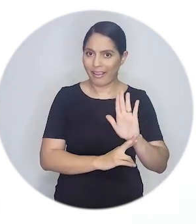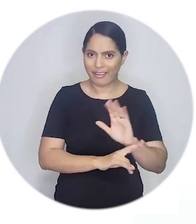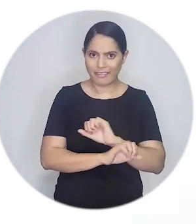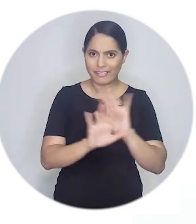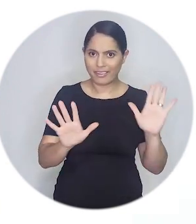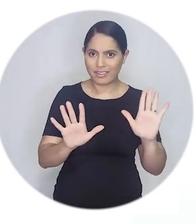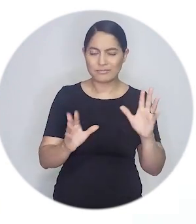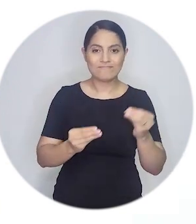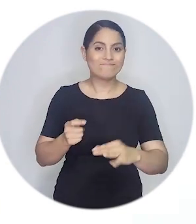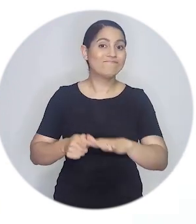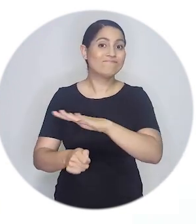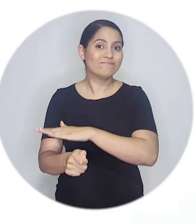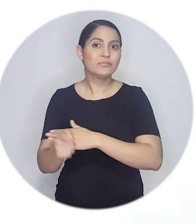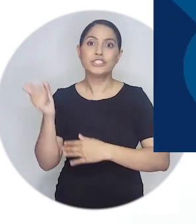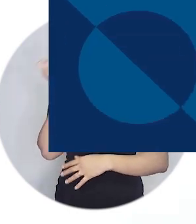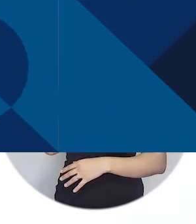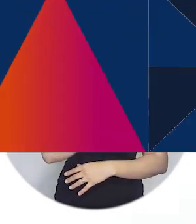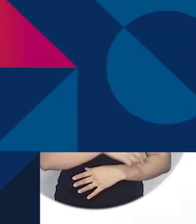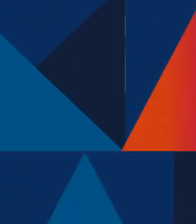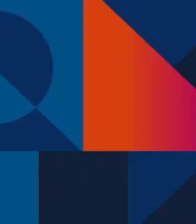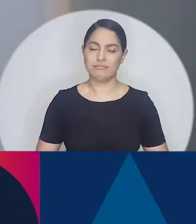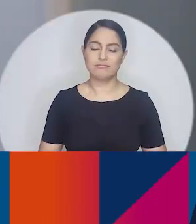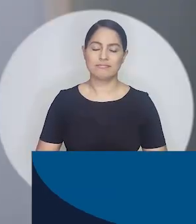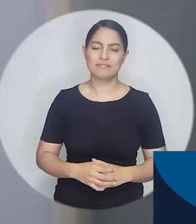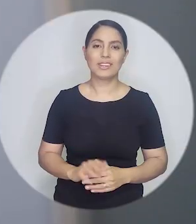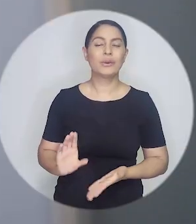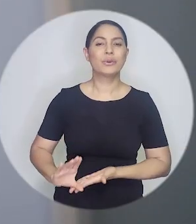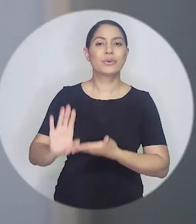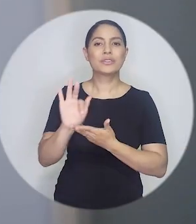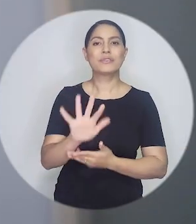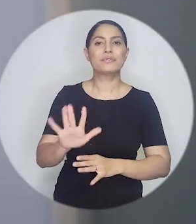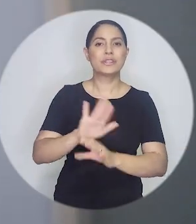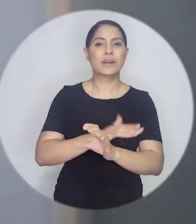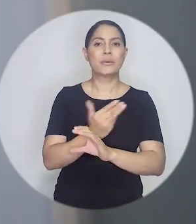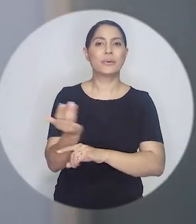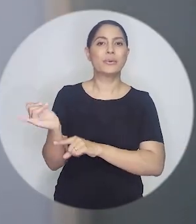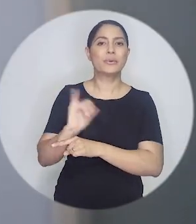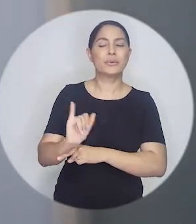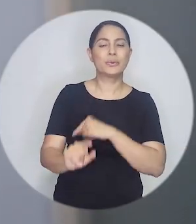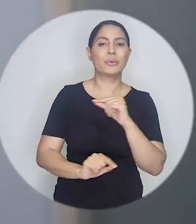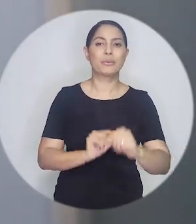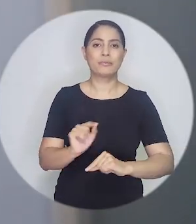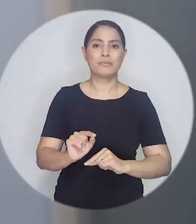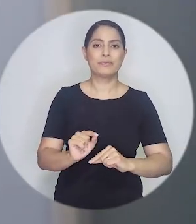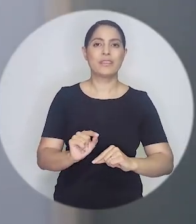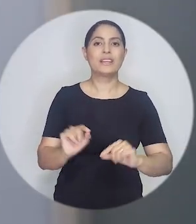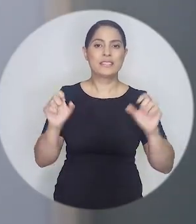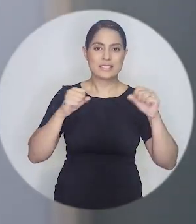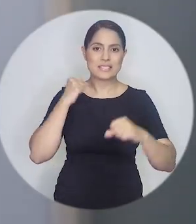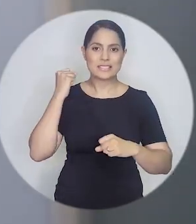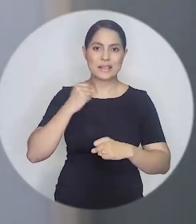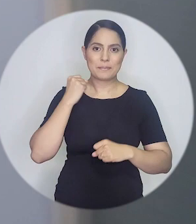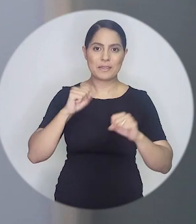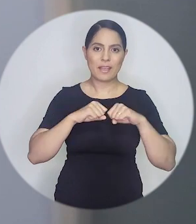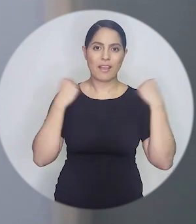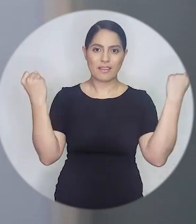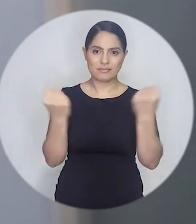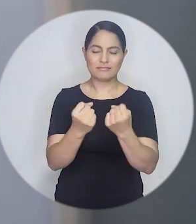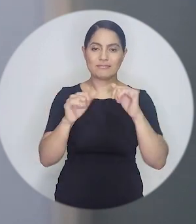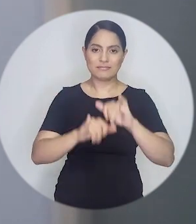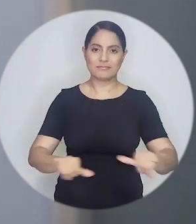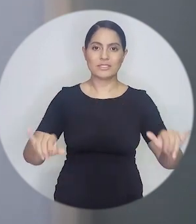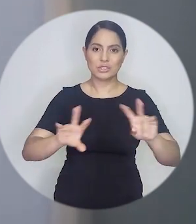definidas, é difícil de chegar ao investimento, né? O Conselho Federal também realizou no YouTube o seminário A OAB e a Defesa